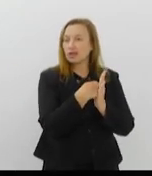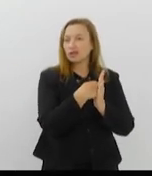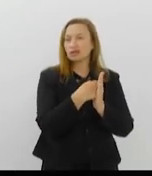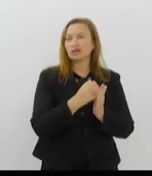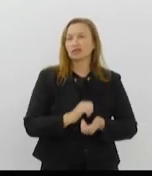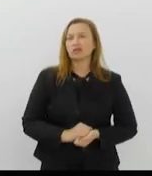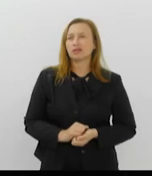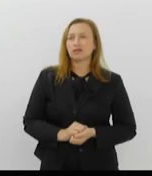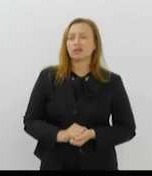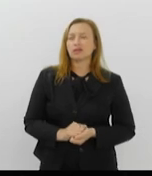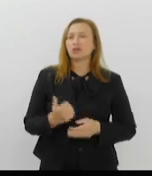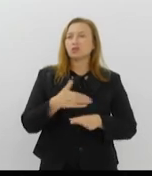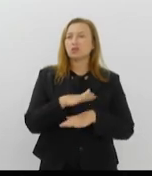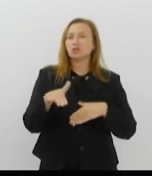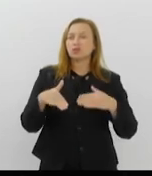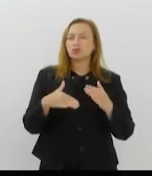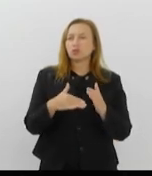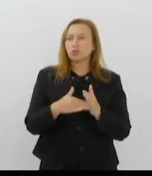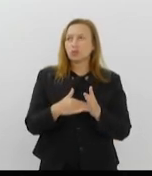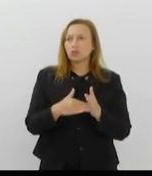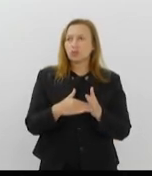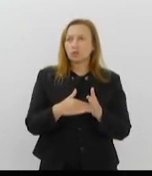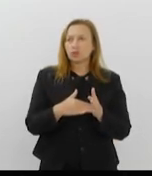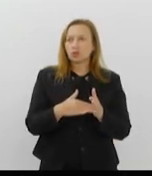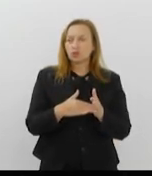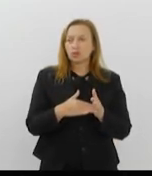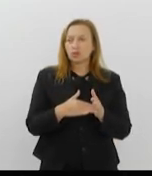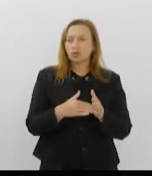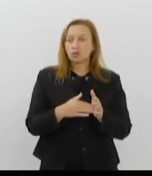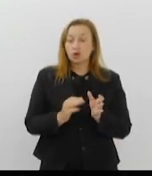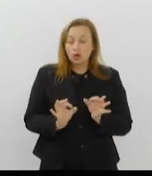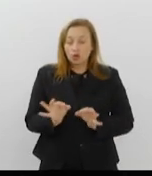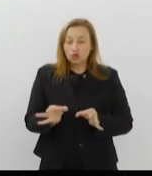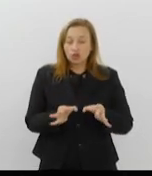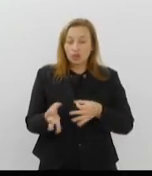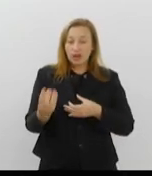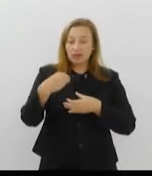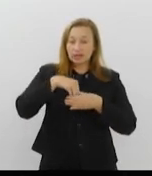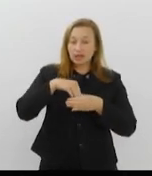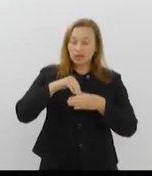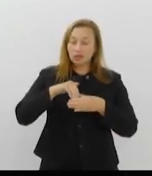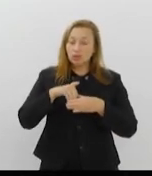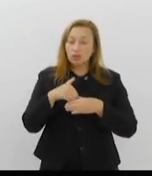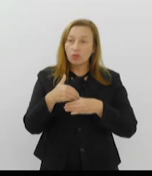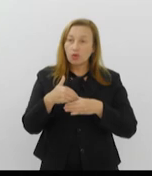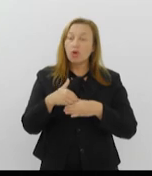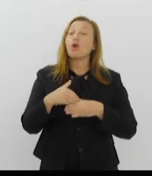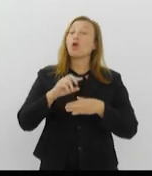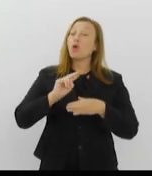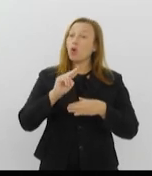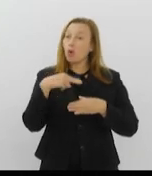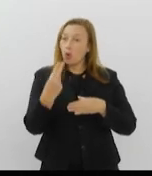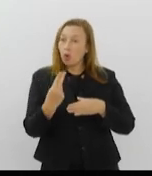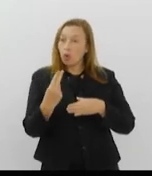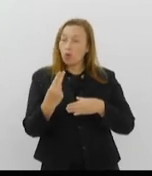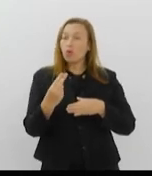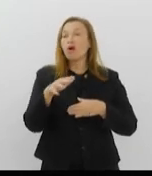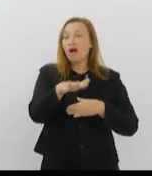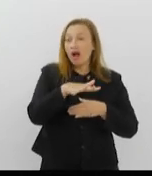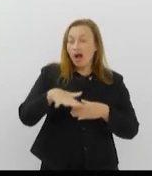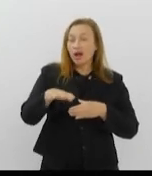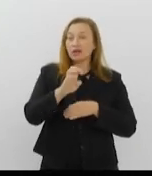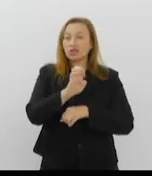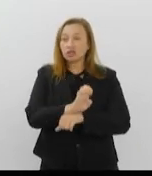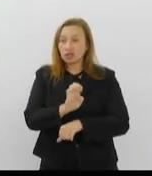tributária todas as operações internas ou interestaduais sobre a